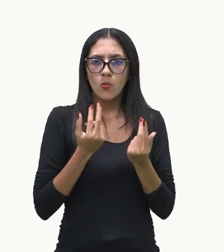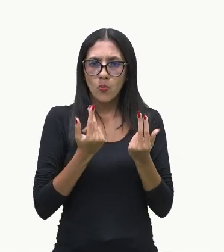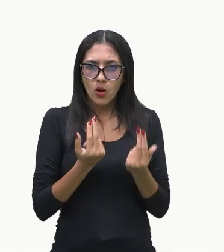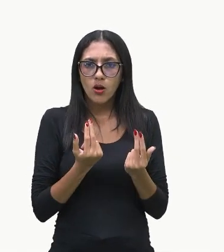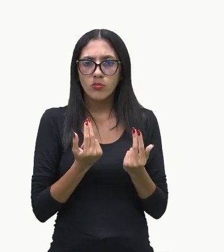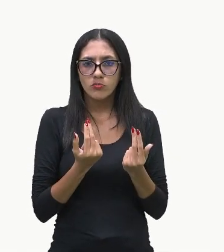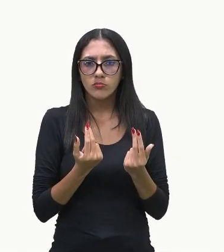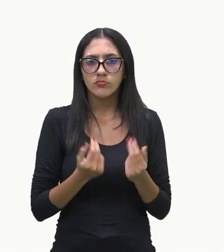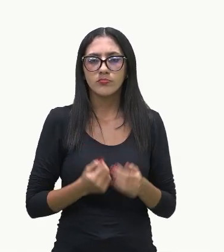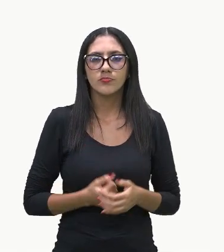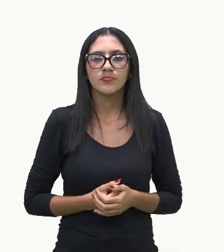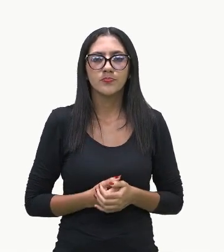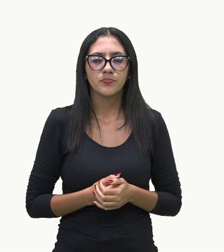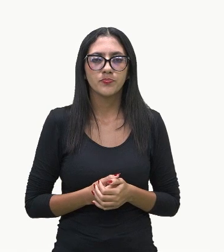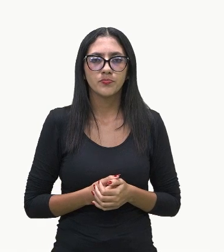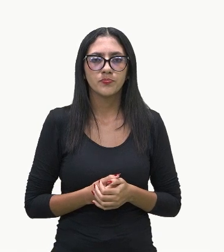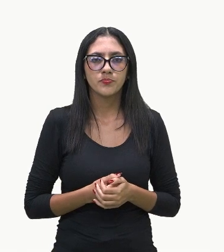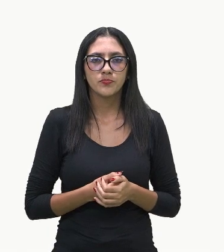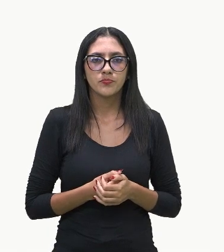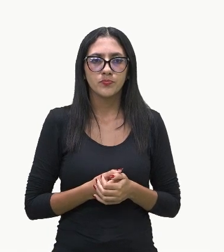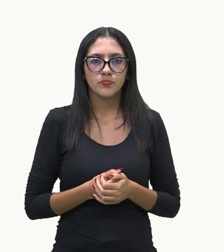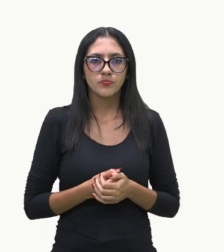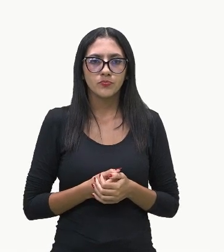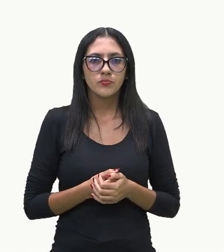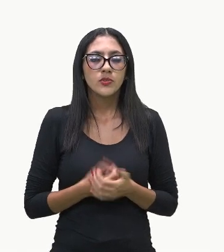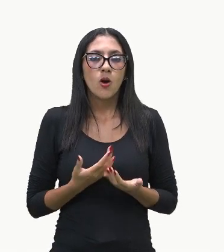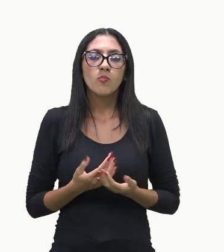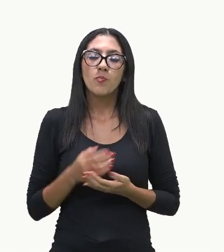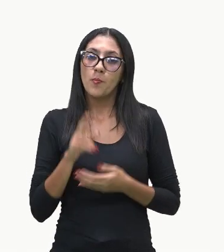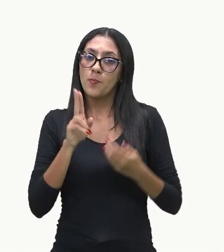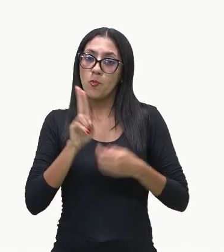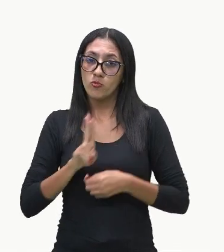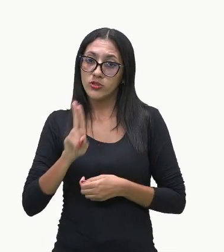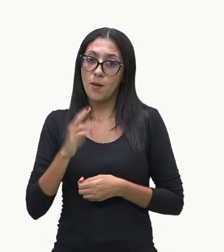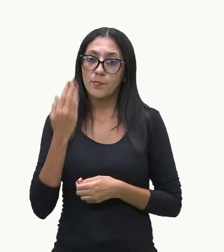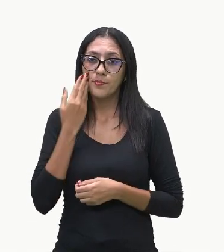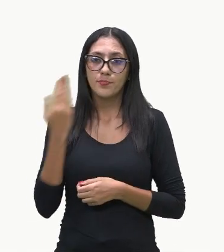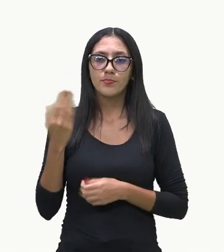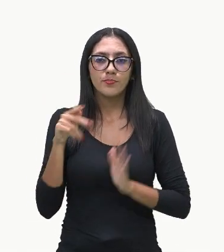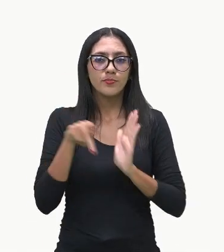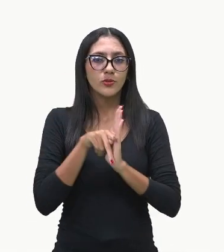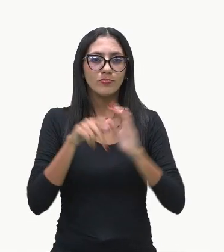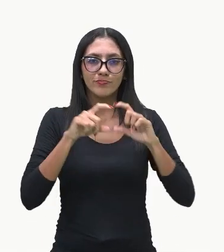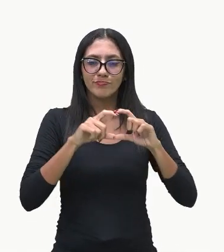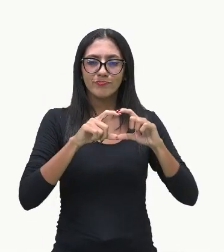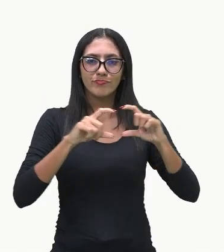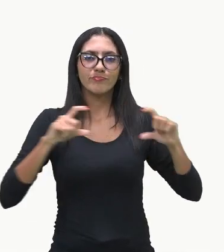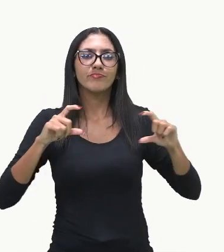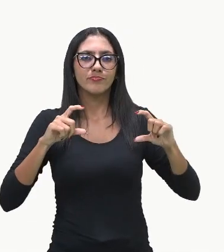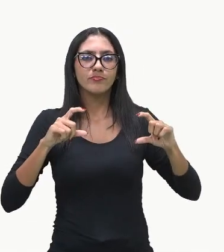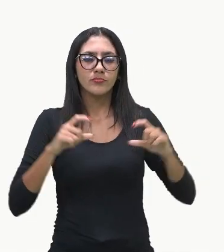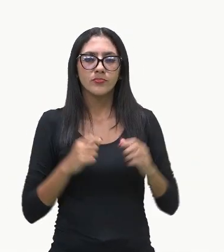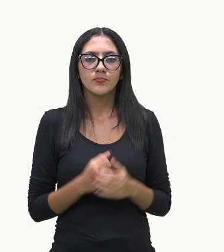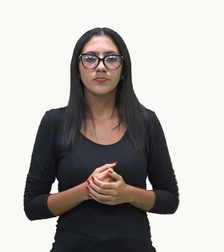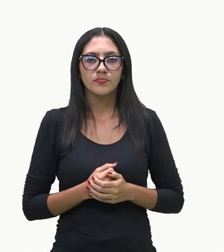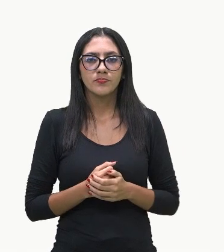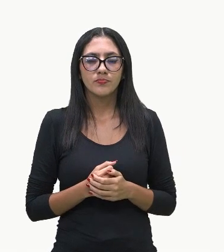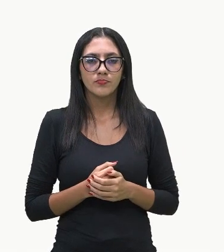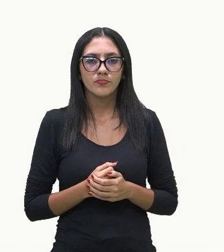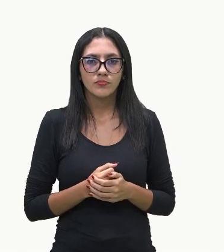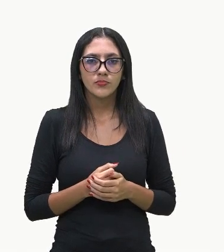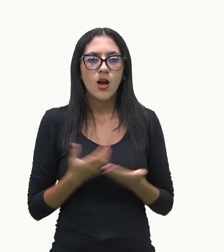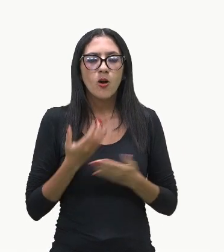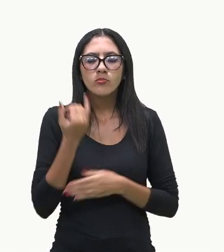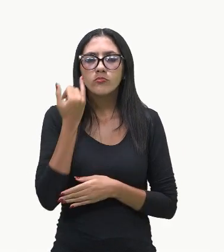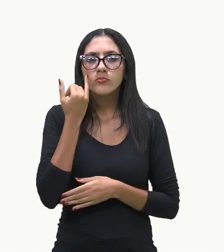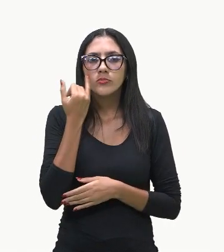ângulo interno, nós vamos usar esta fórmula aqui que já está pronta e acabada e que você vai fazer um reconhecimento agora